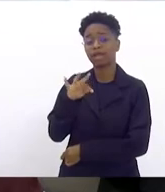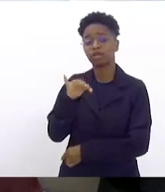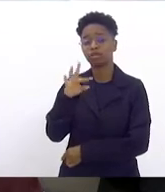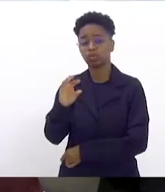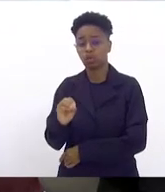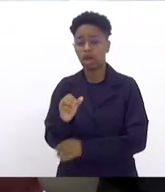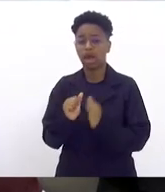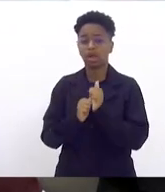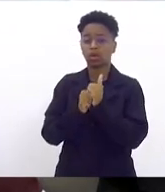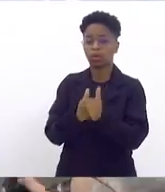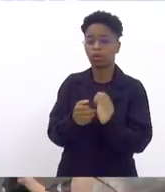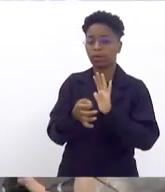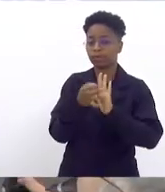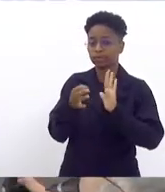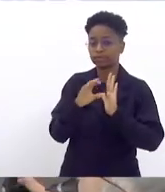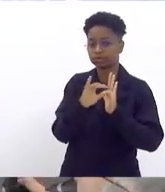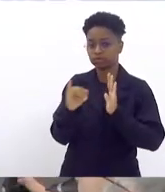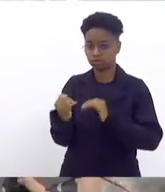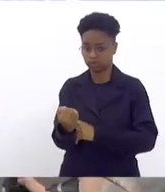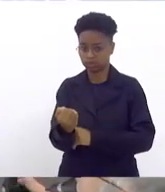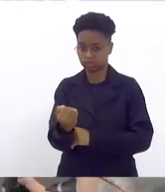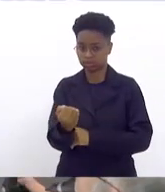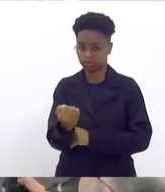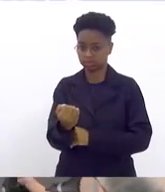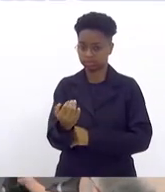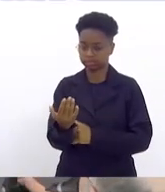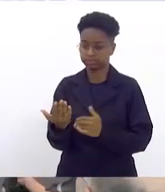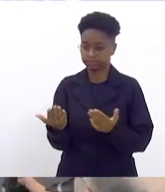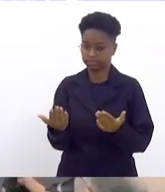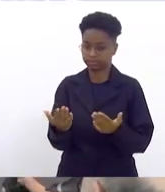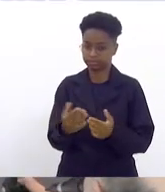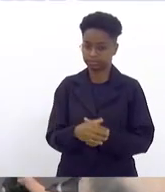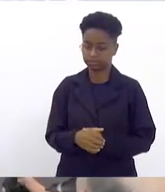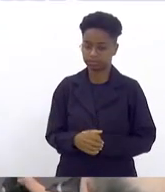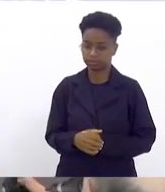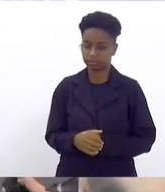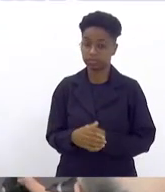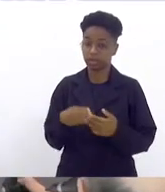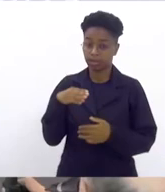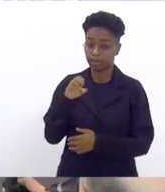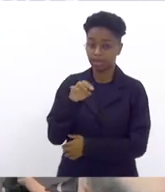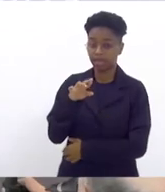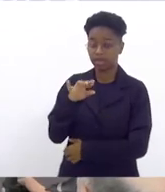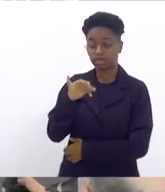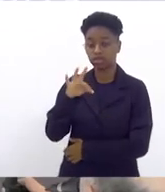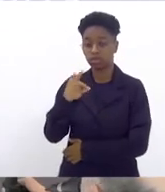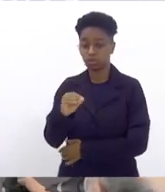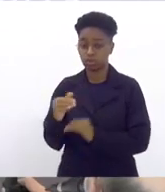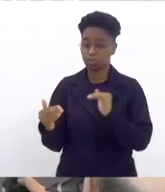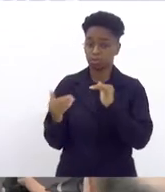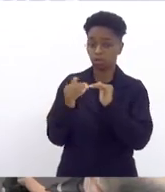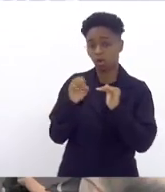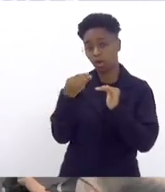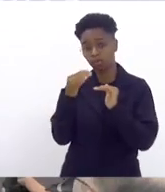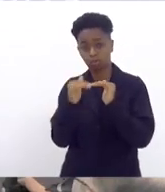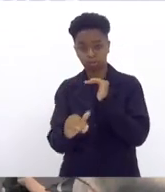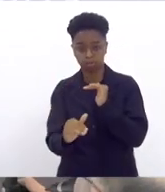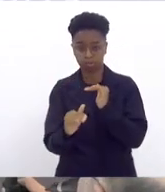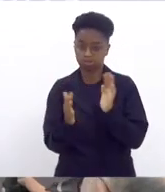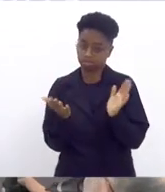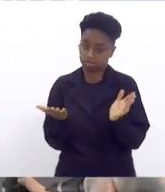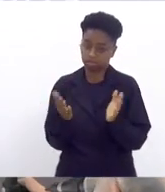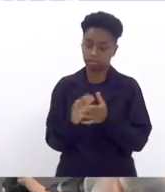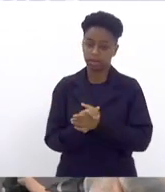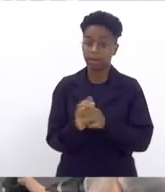da CCJ. Não acompanha o parecer da CCJ. Né? No mérito é favorável ou contrário. Né?